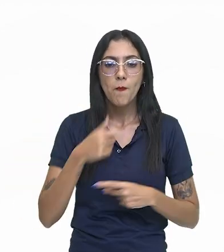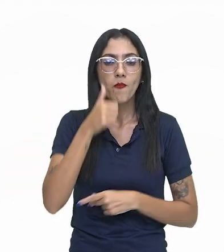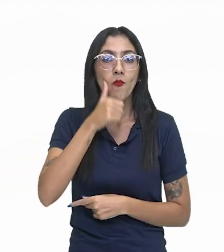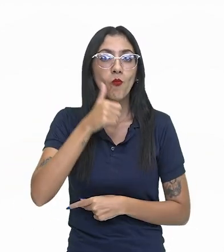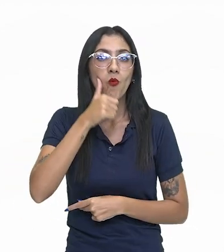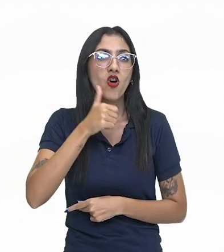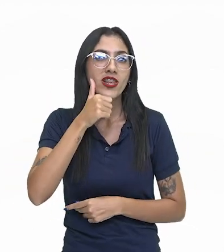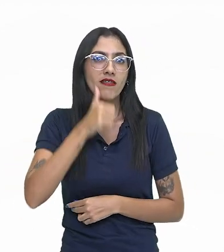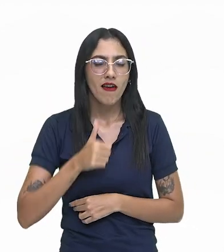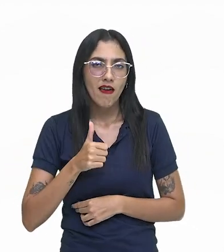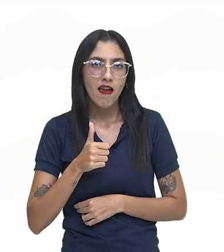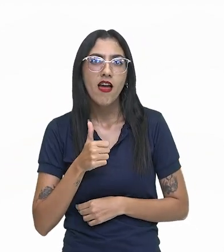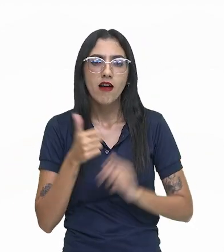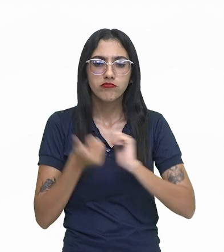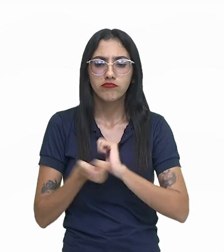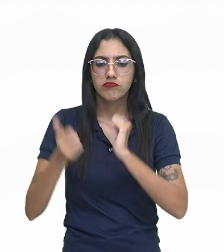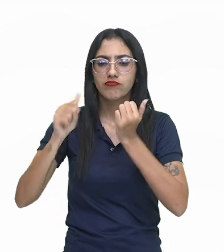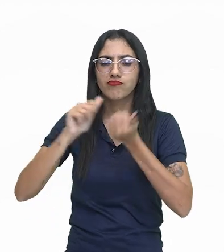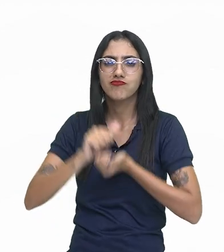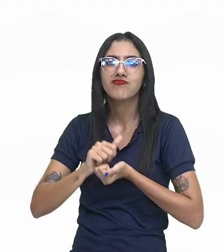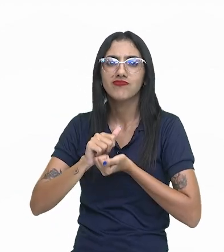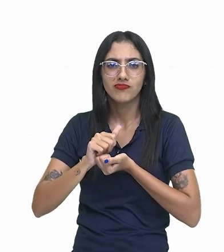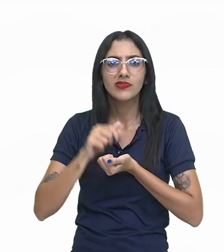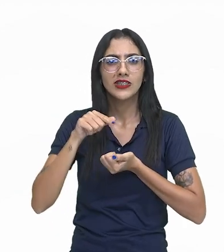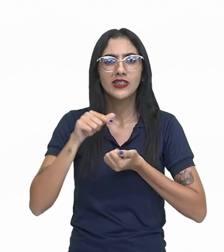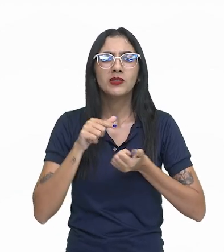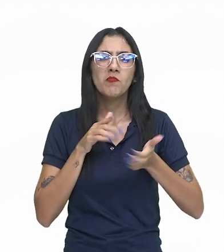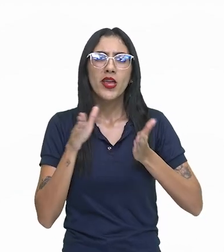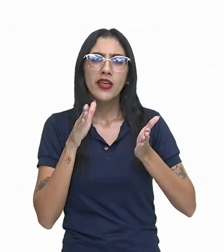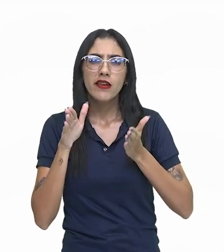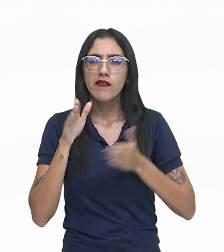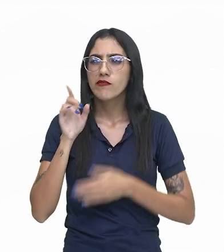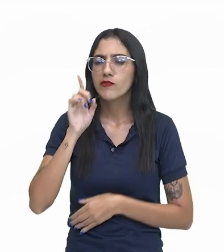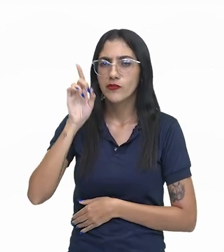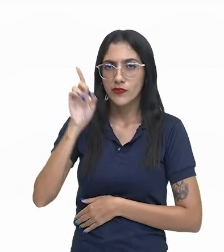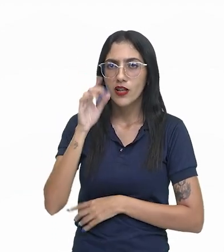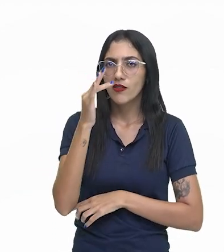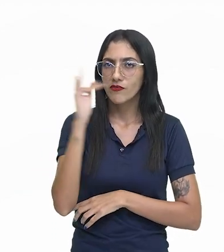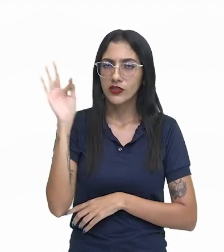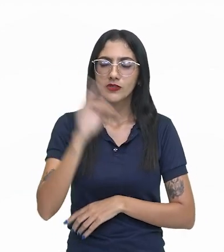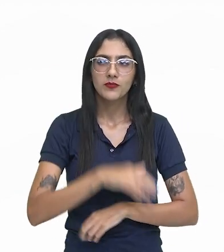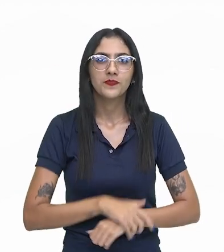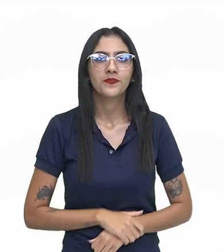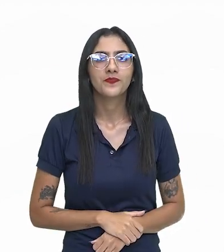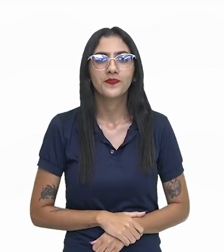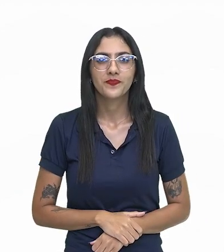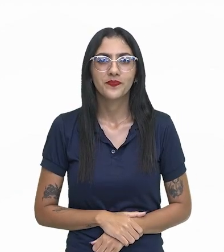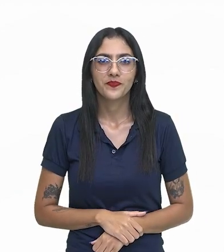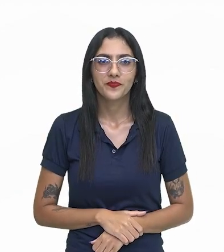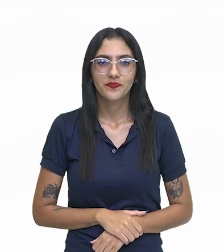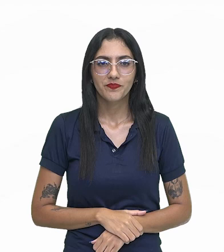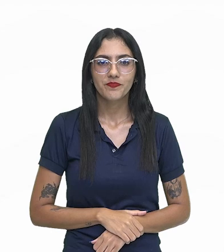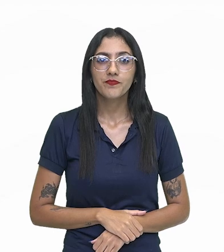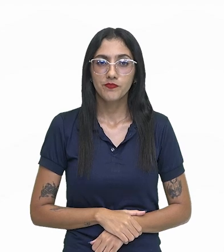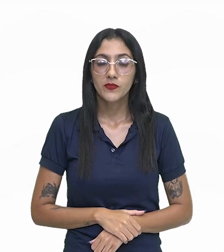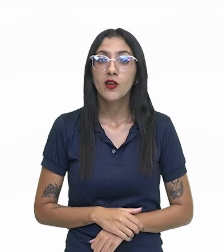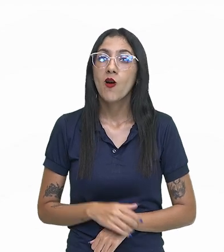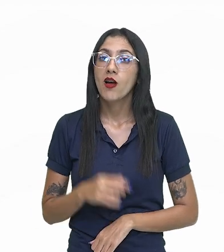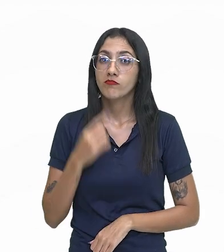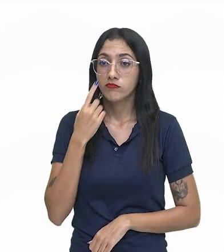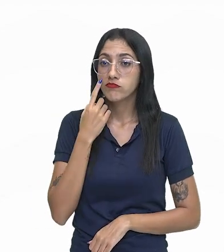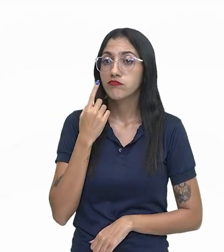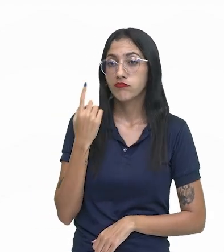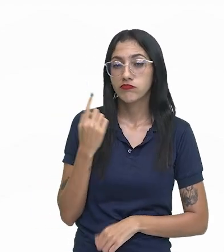idealizada no momento tão conturbado que estava acontecendo na França. O romantismo na arte conta com algumas